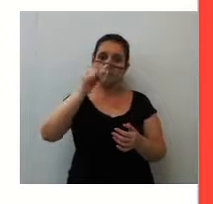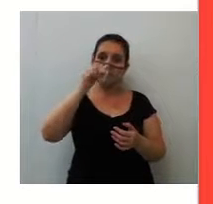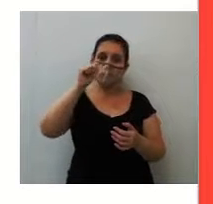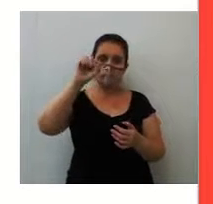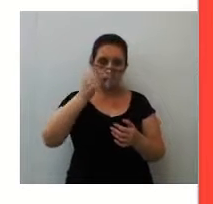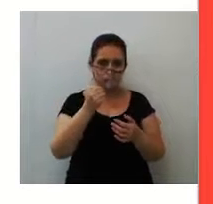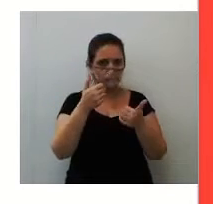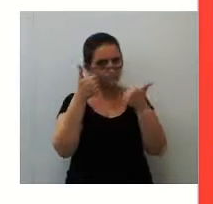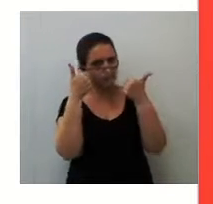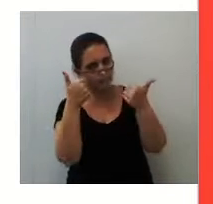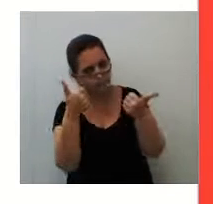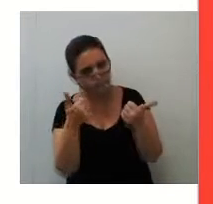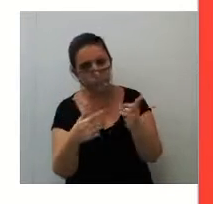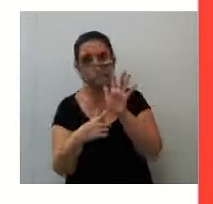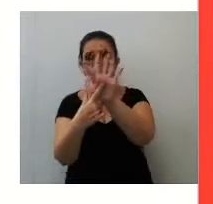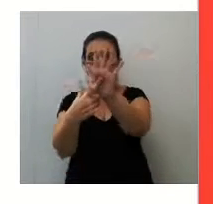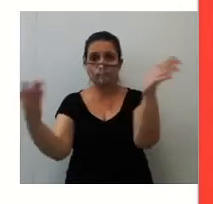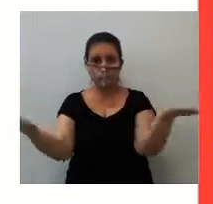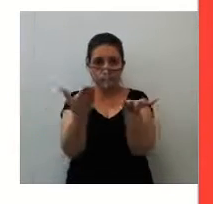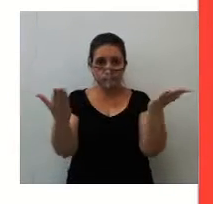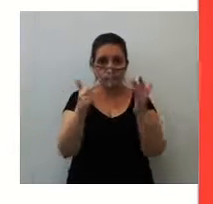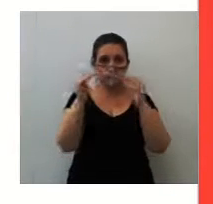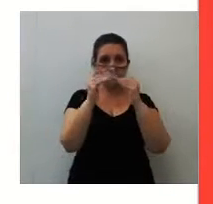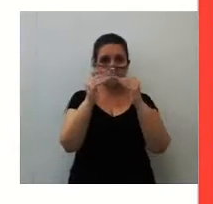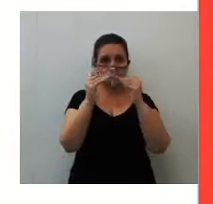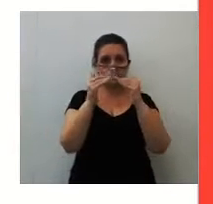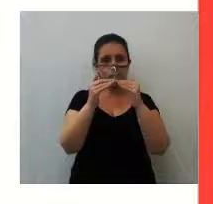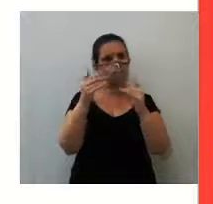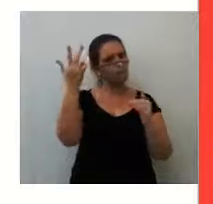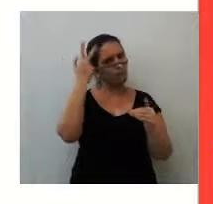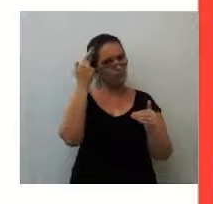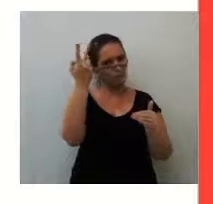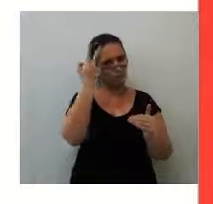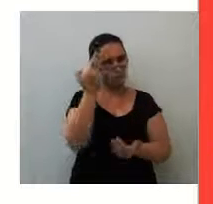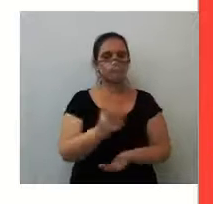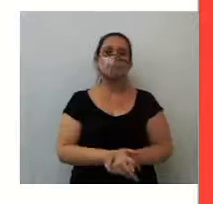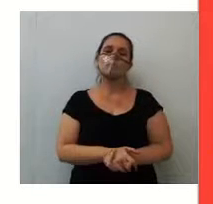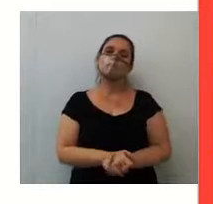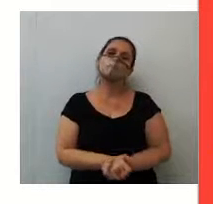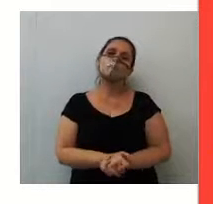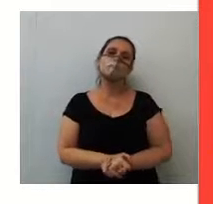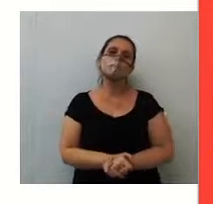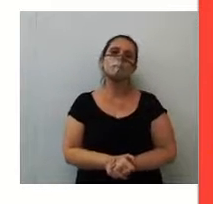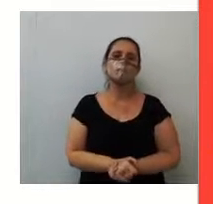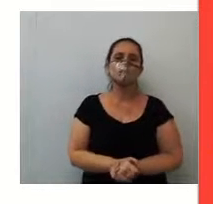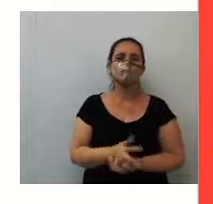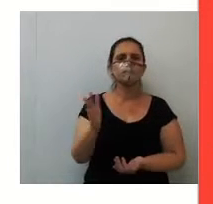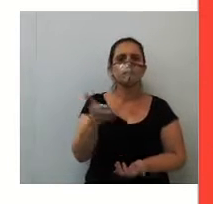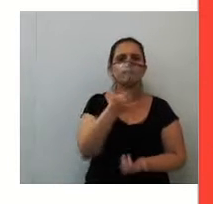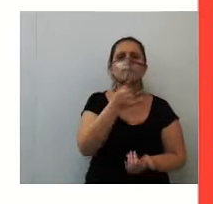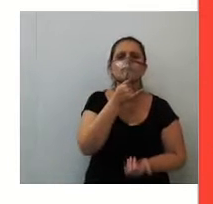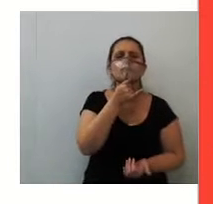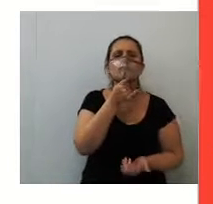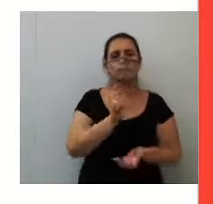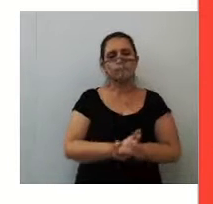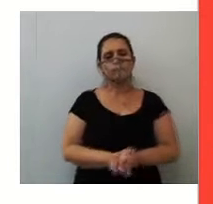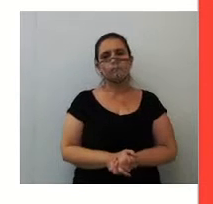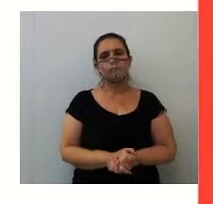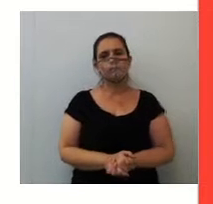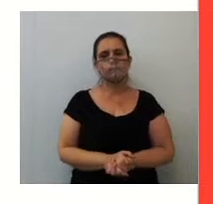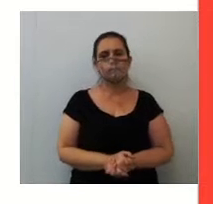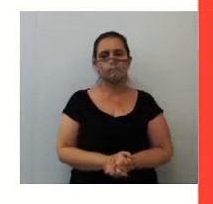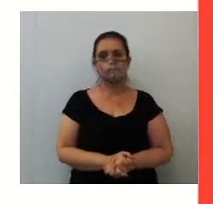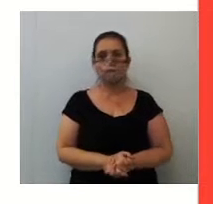olha lá mostrando aqui para você só o world ânsia normal o próximo exemplo olha